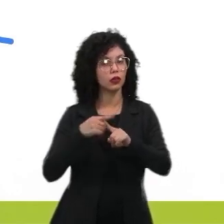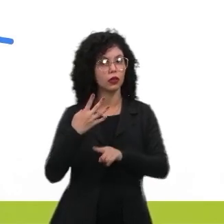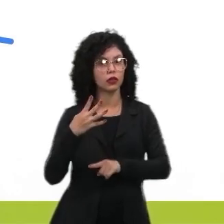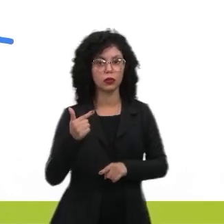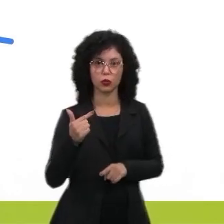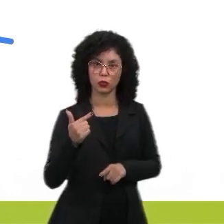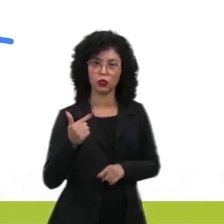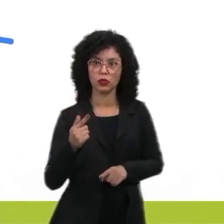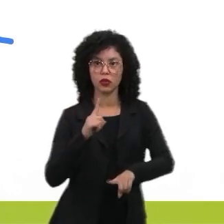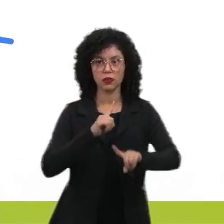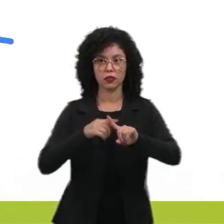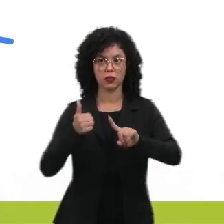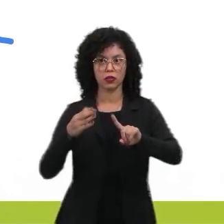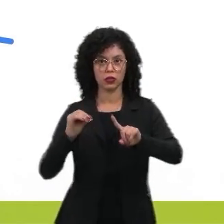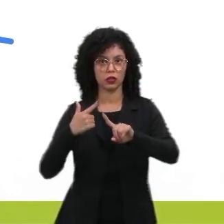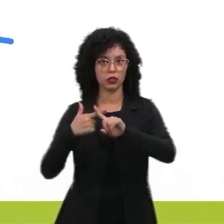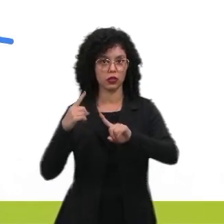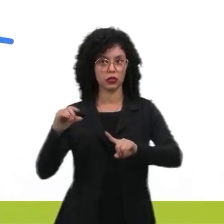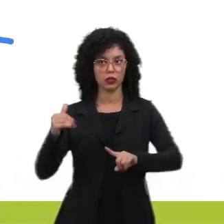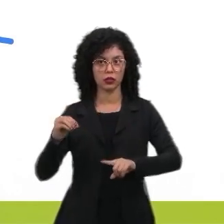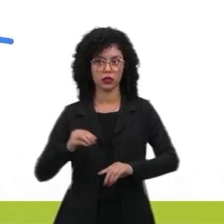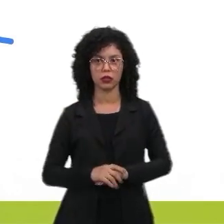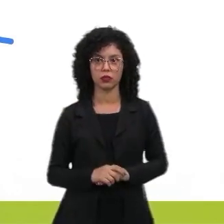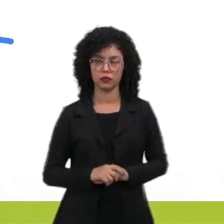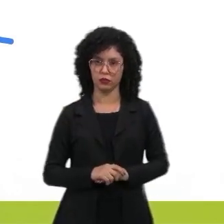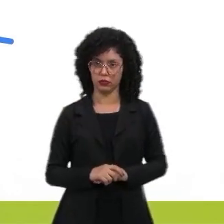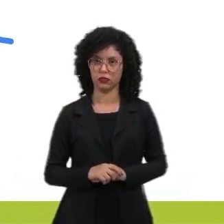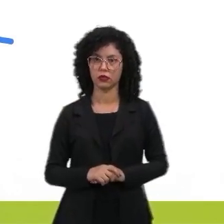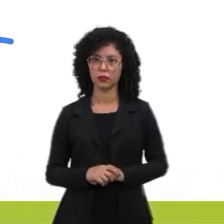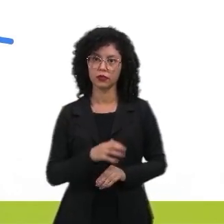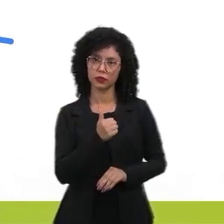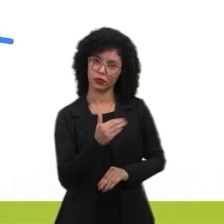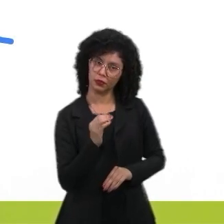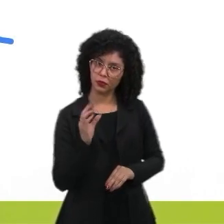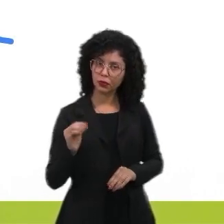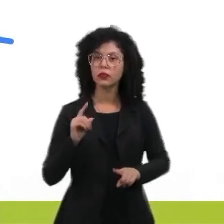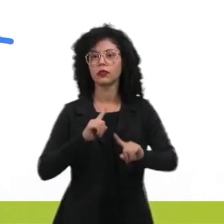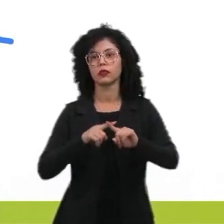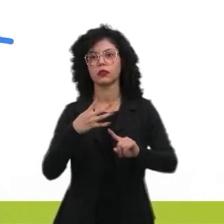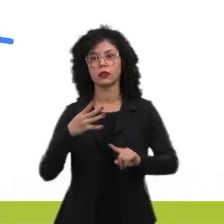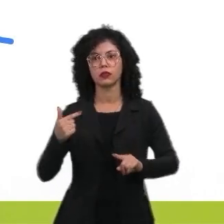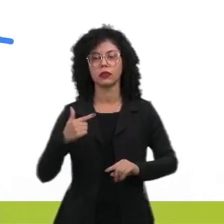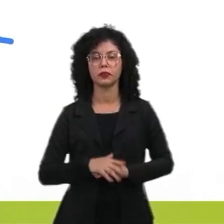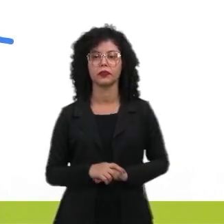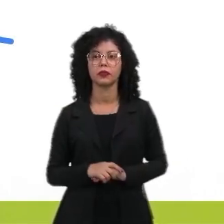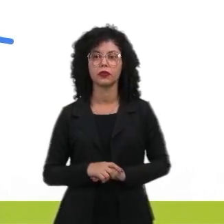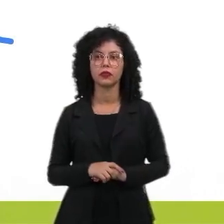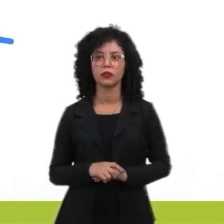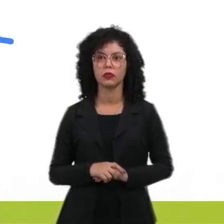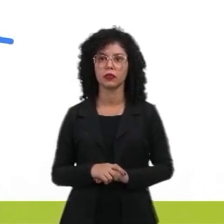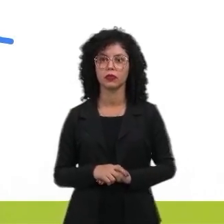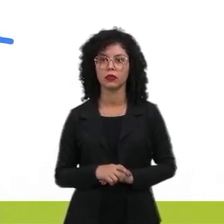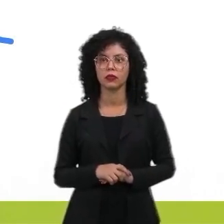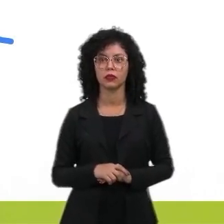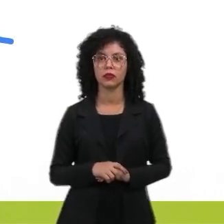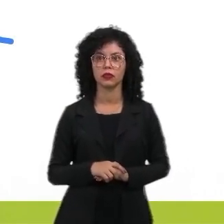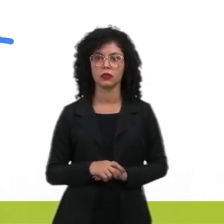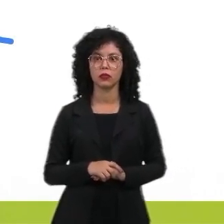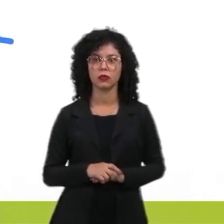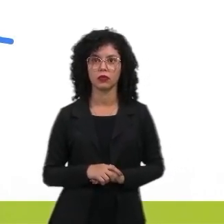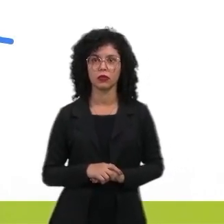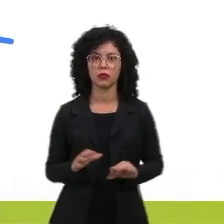seja, 10 vezes 10, já que está multiplicando o valor, ó, eu tenho 100 vezes 42, tá bom, gente? Alternativa correta, para